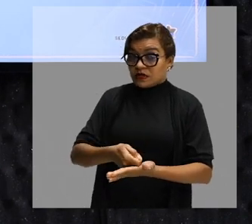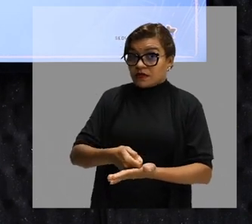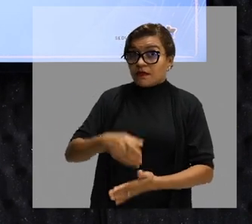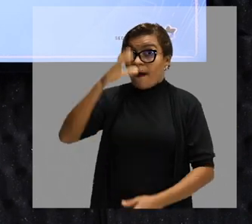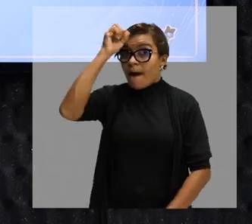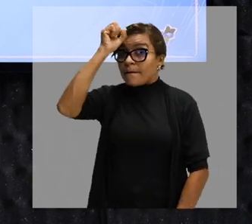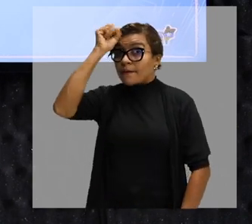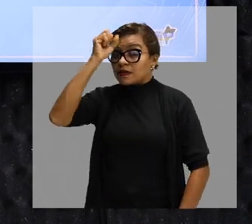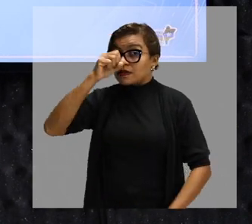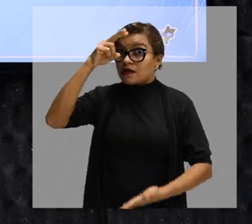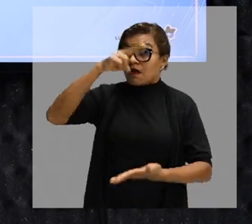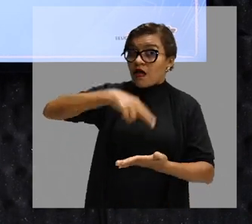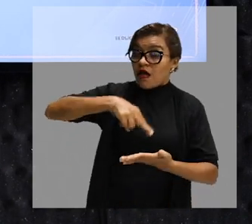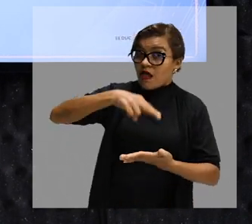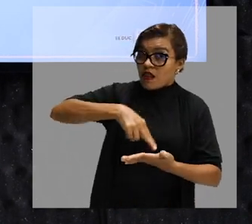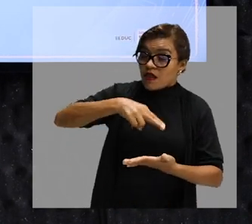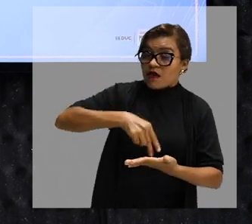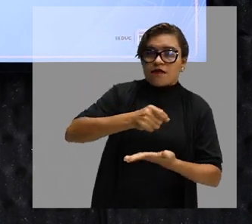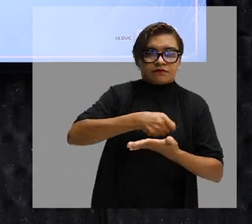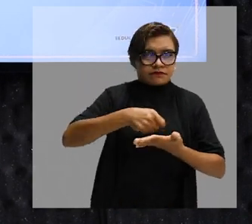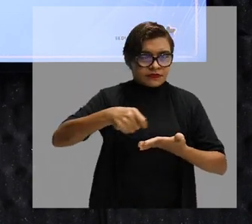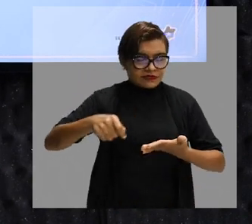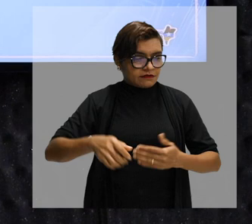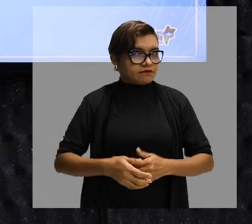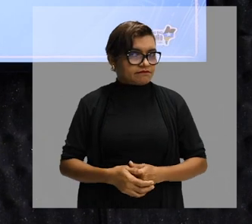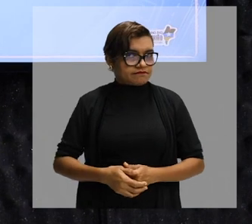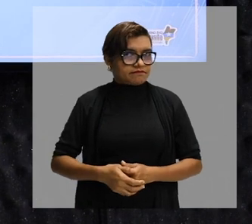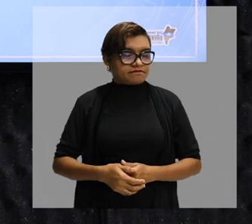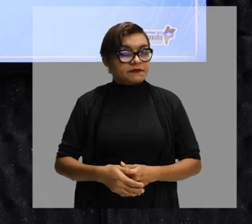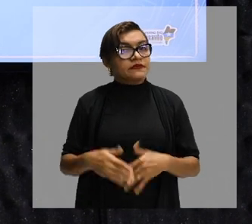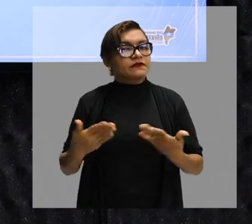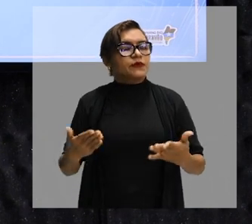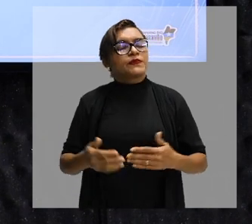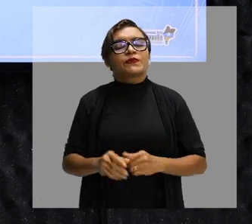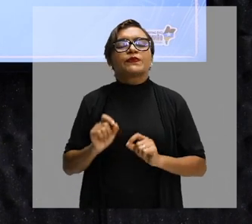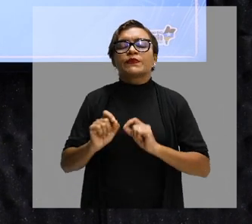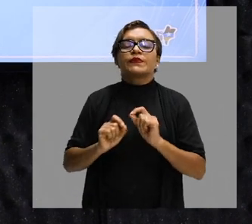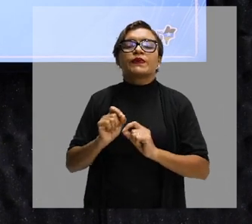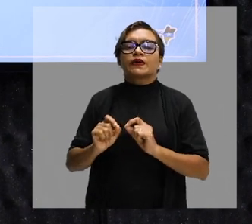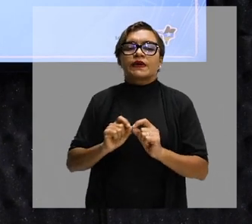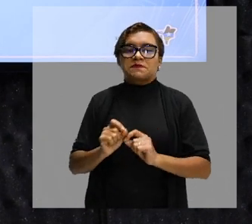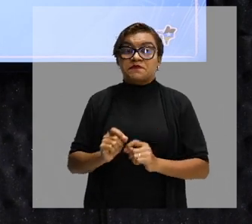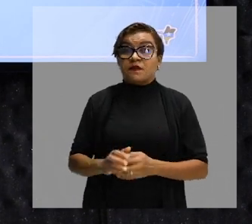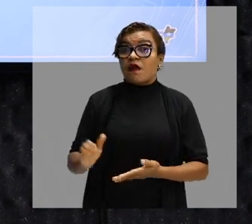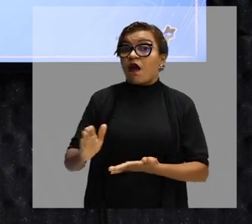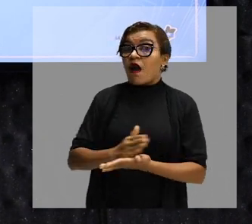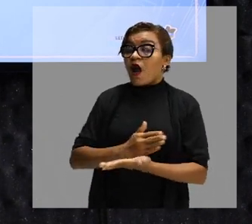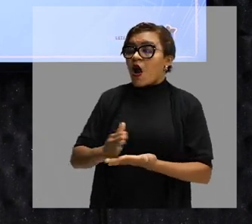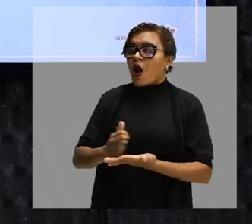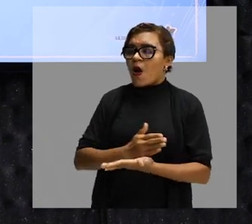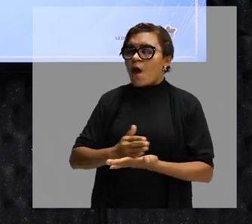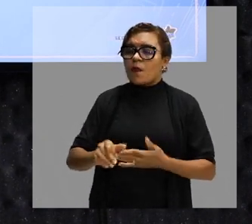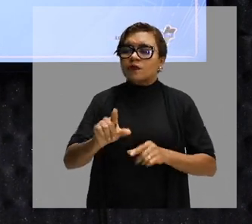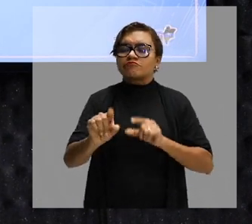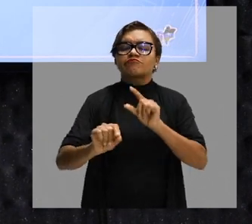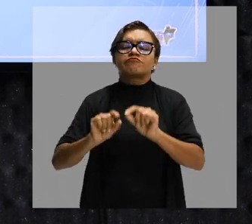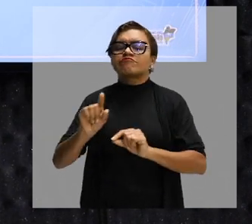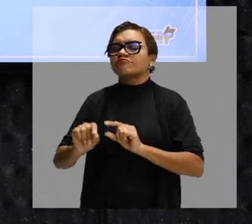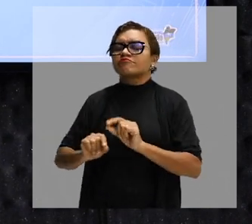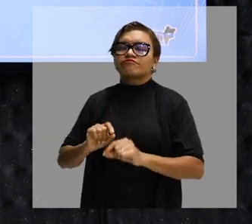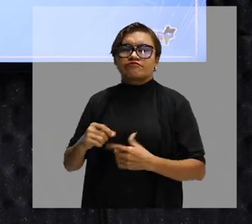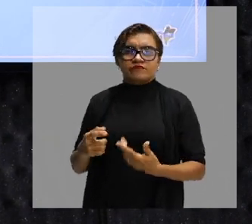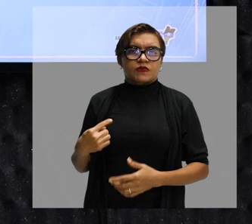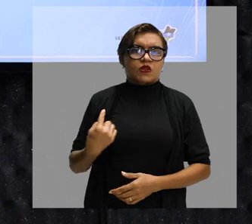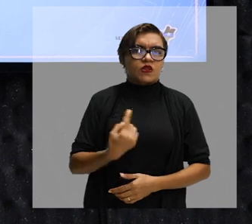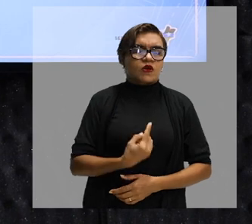bom, também não é um critério determinante. Então, veja só, das proposições que nós temos aqui, nós vamos